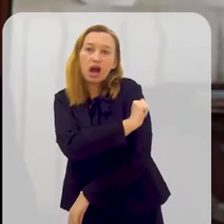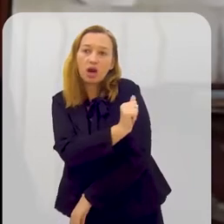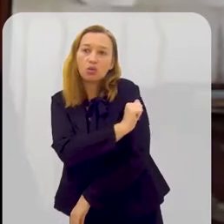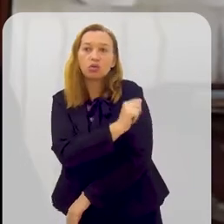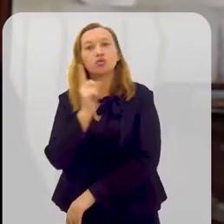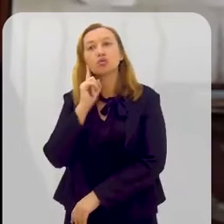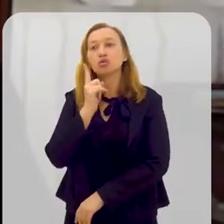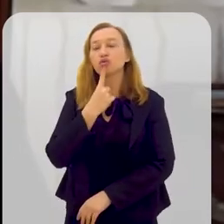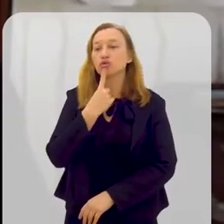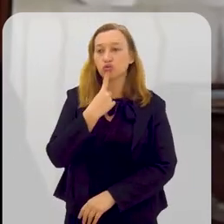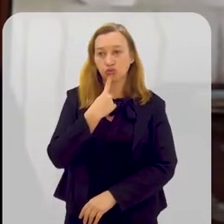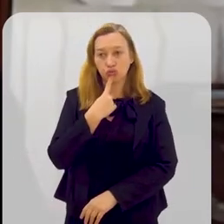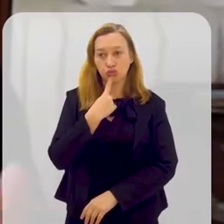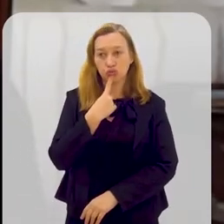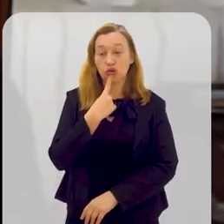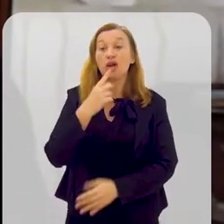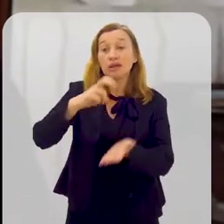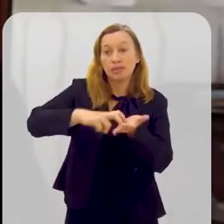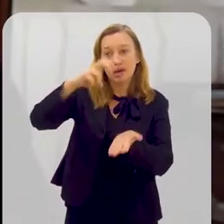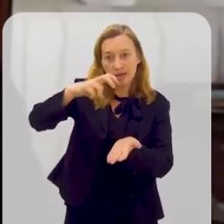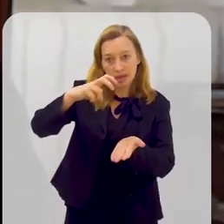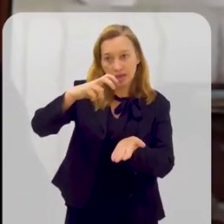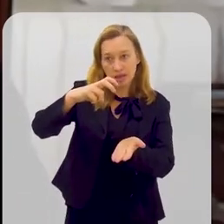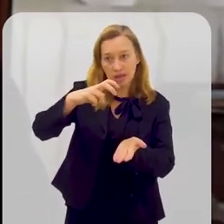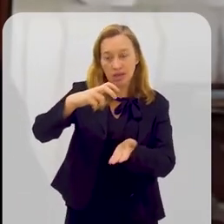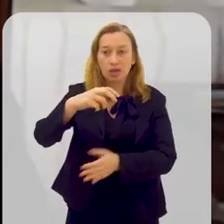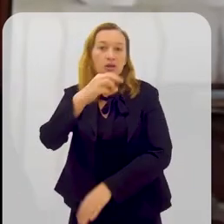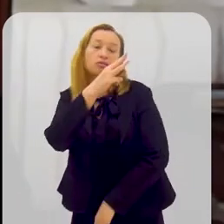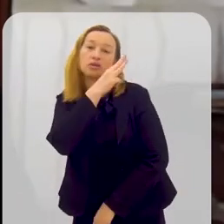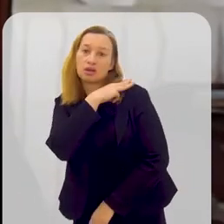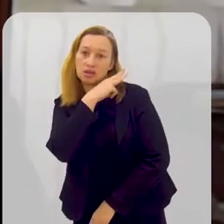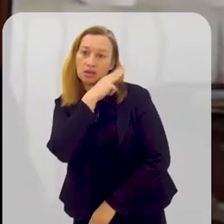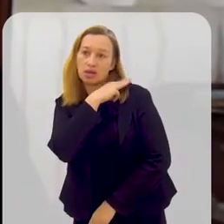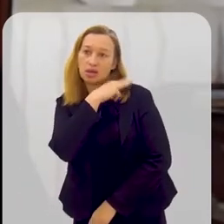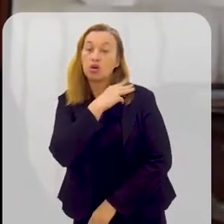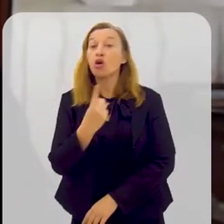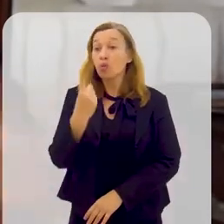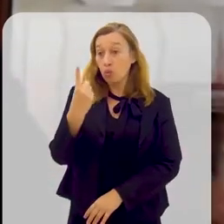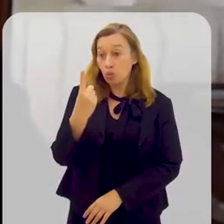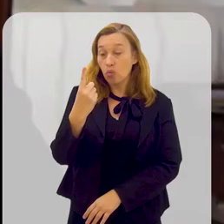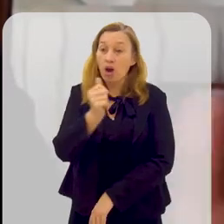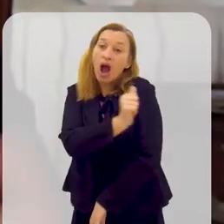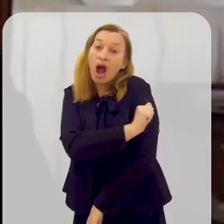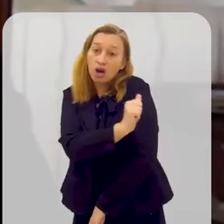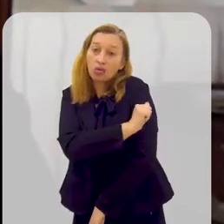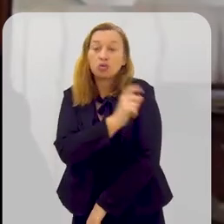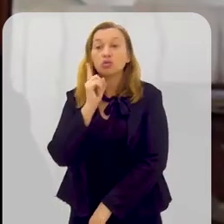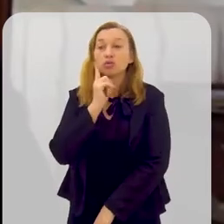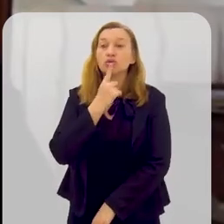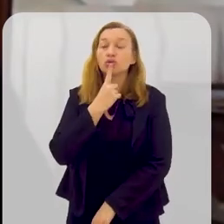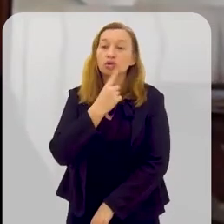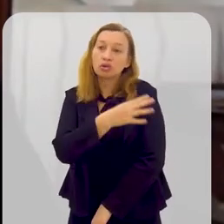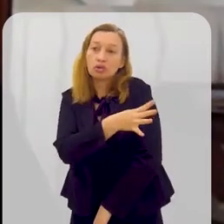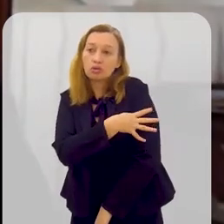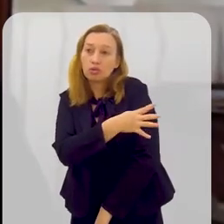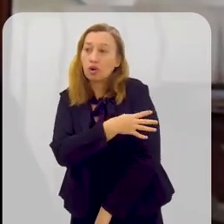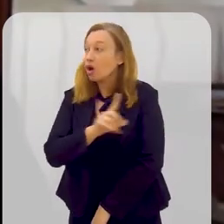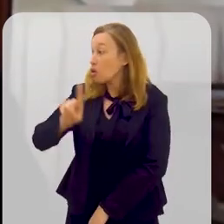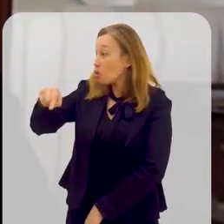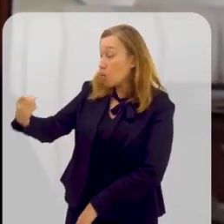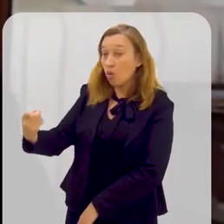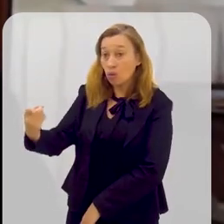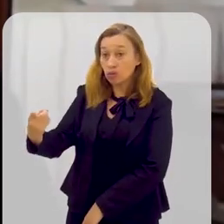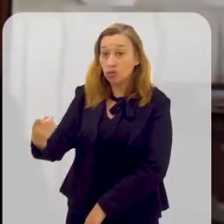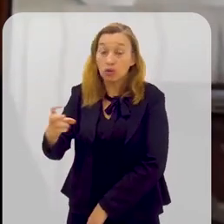dois alunos surdos que estudam na parte da manhã no terceiro ano um aluno surdo que estuda no